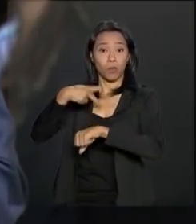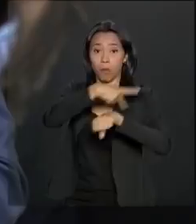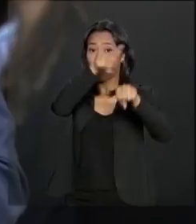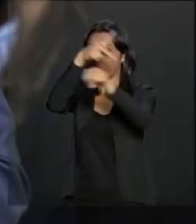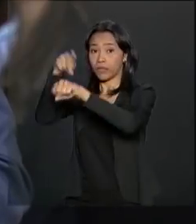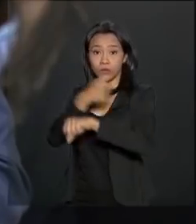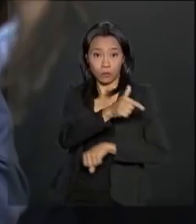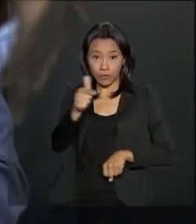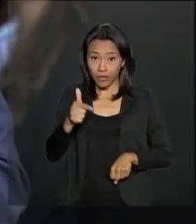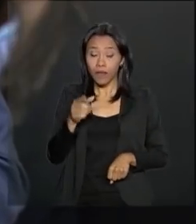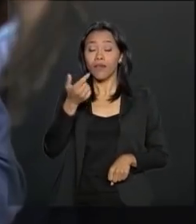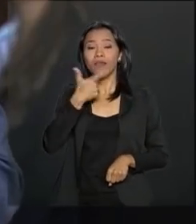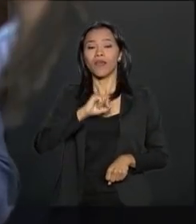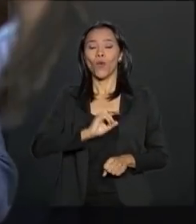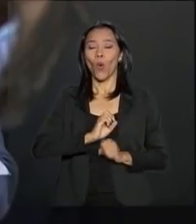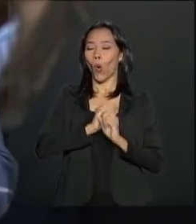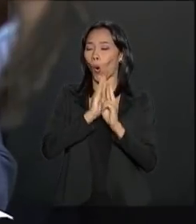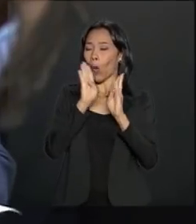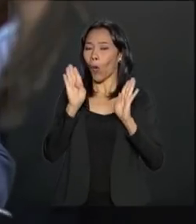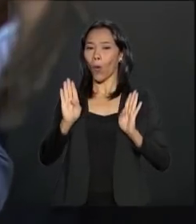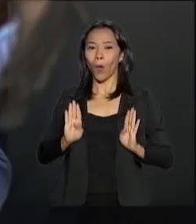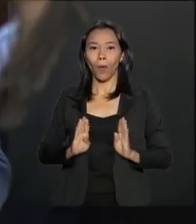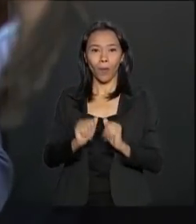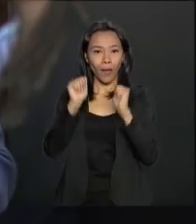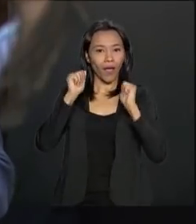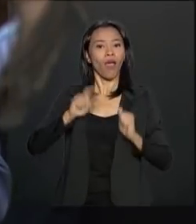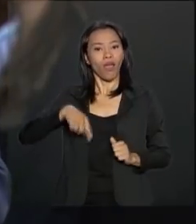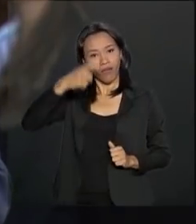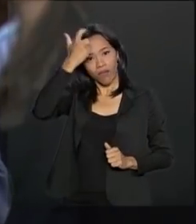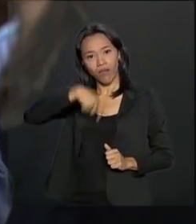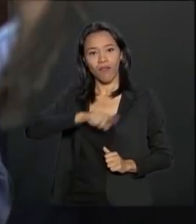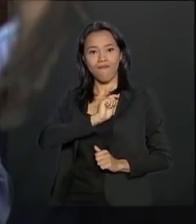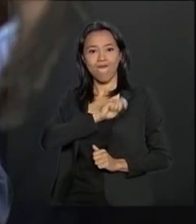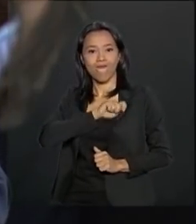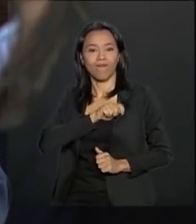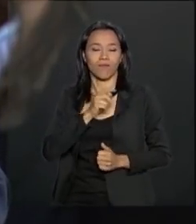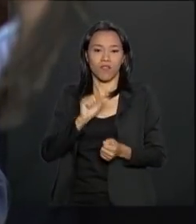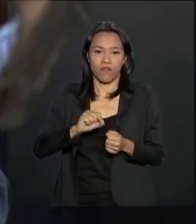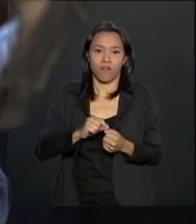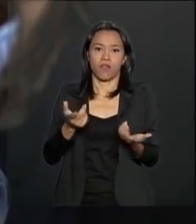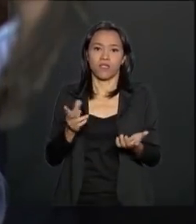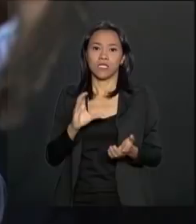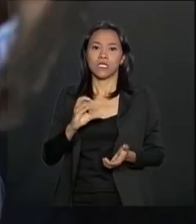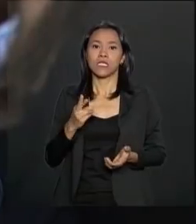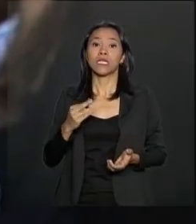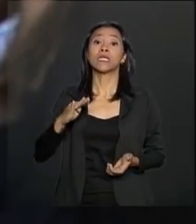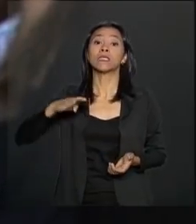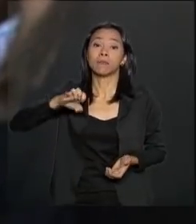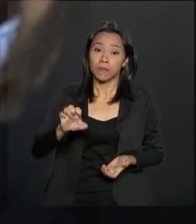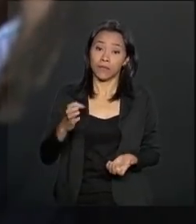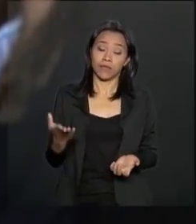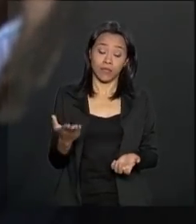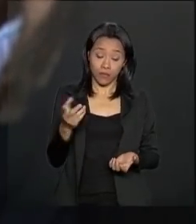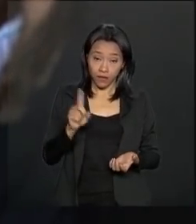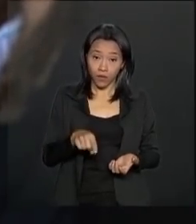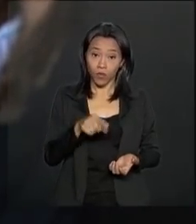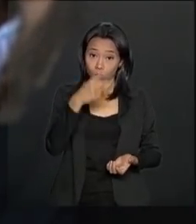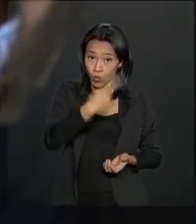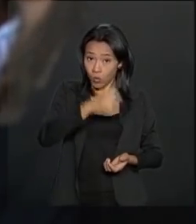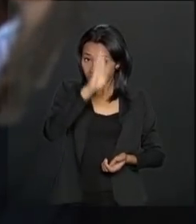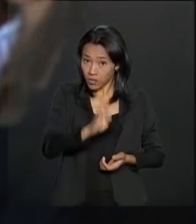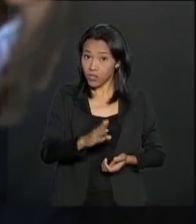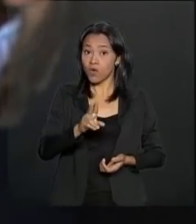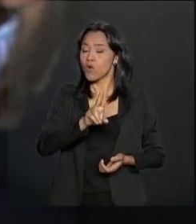é somente o criminoso. O Brasil não será um porto seguro para criminosos e jamais, novamente, negará